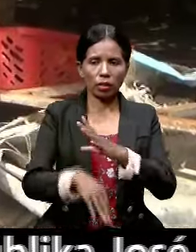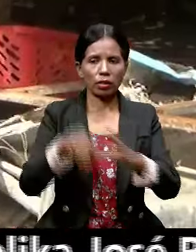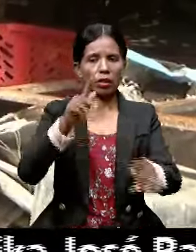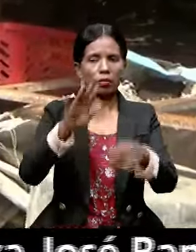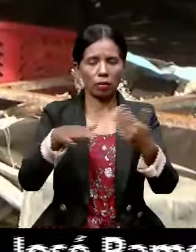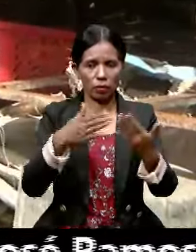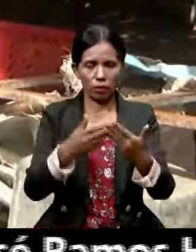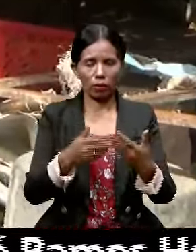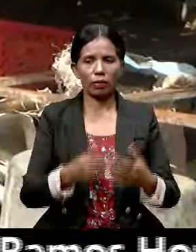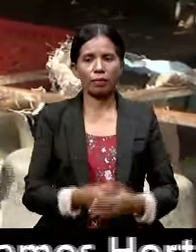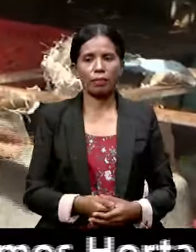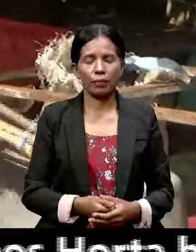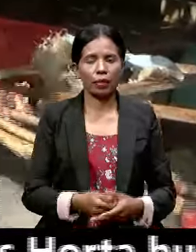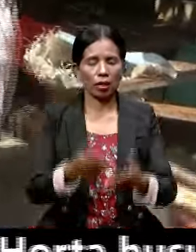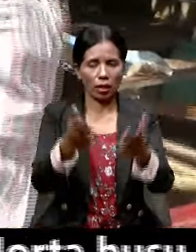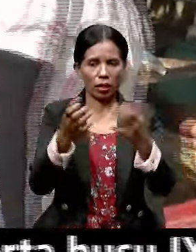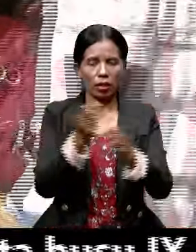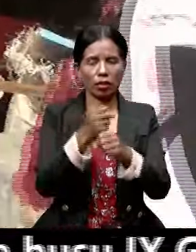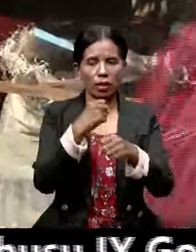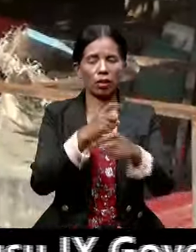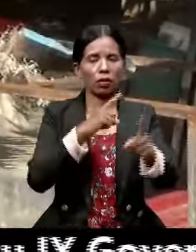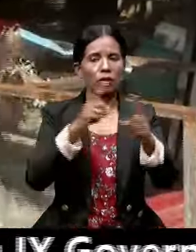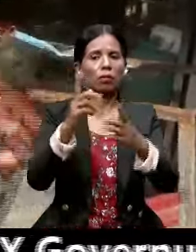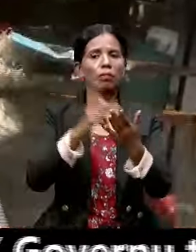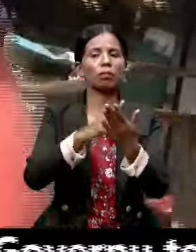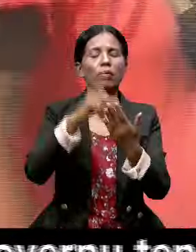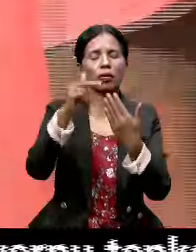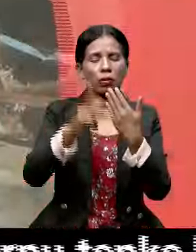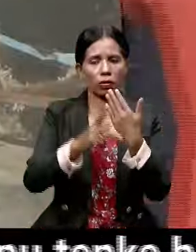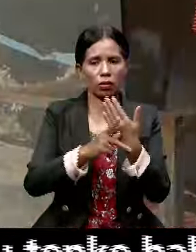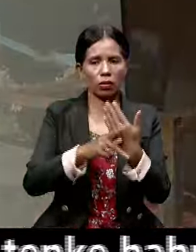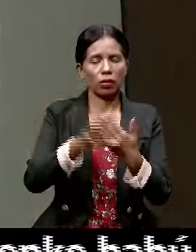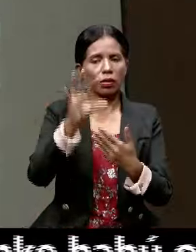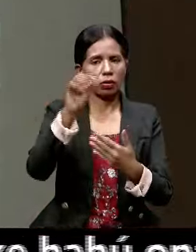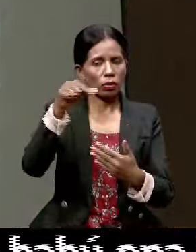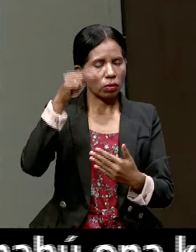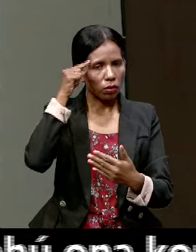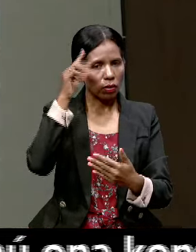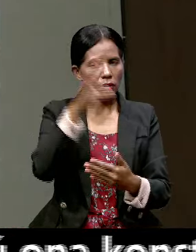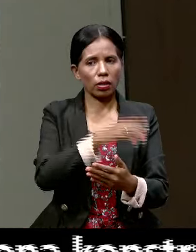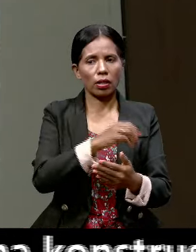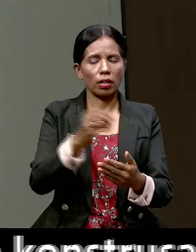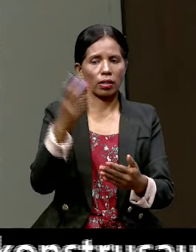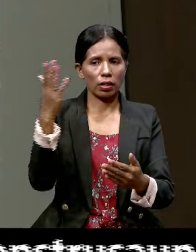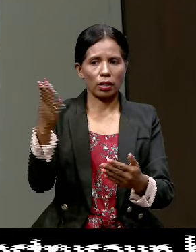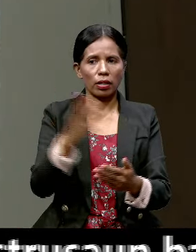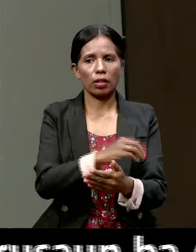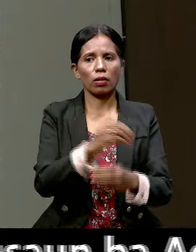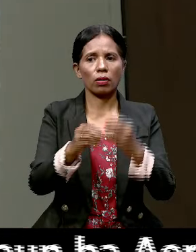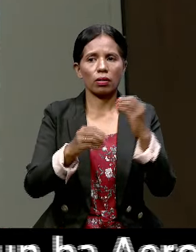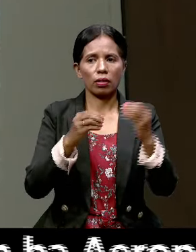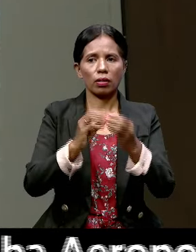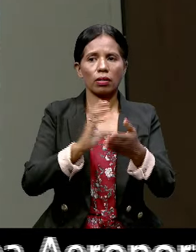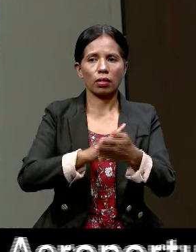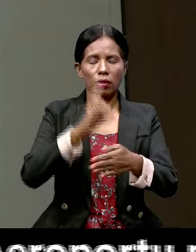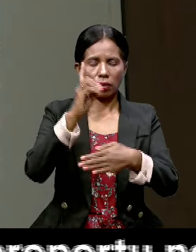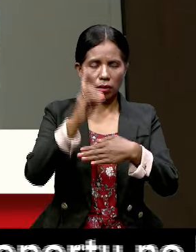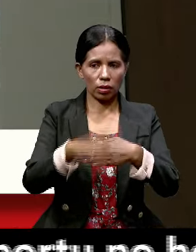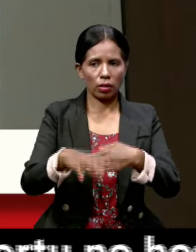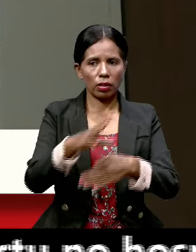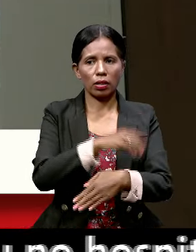comunidade sira. Kahakarak halo intervenção ba programa no governo constitucional nien sobre desenvolvimento urbano